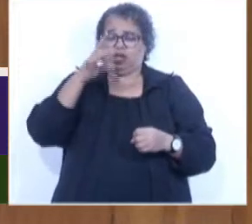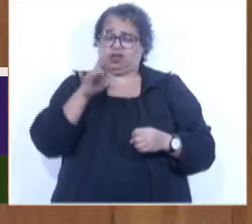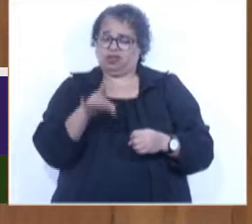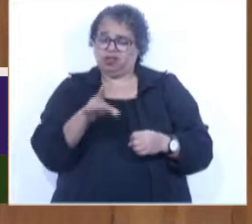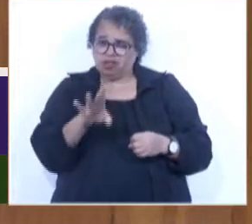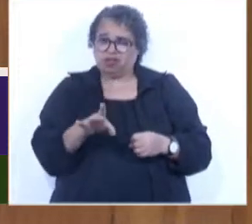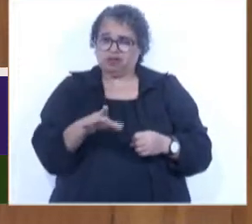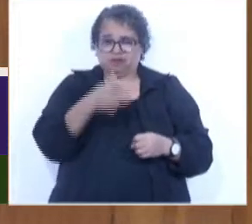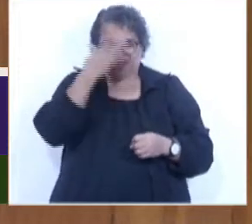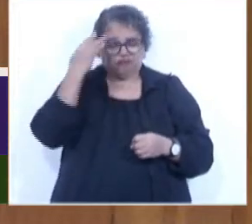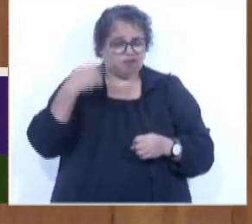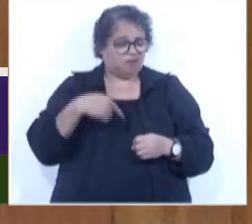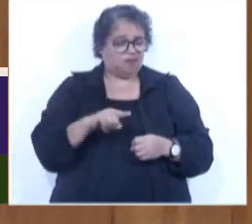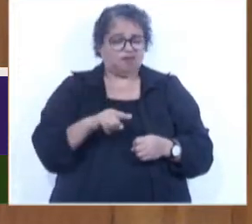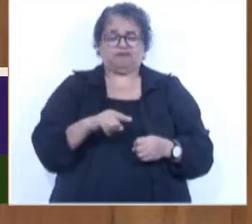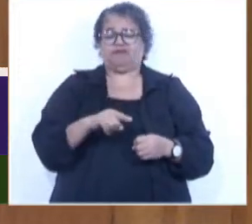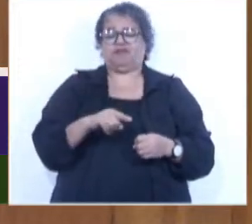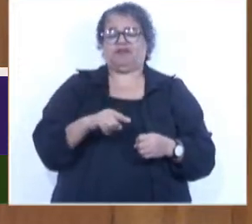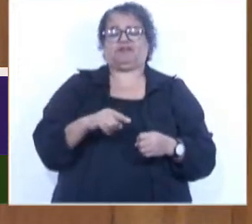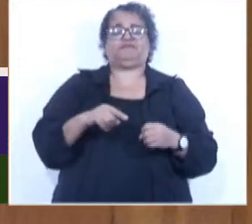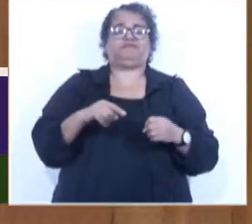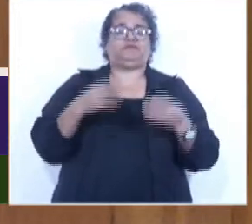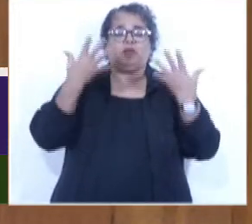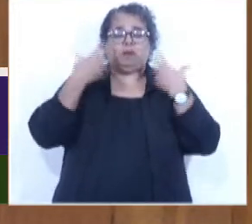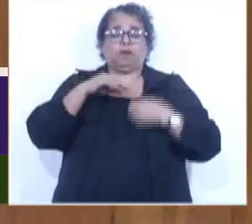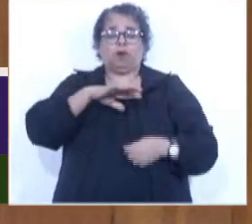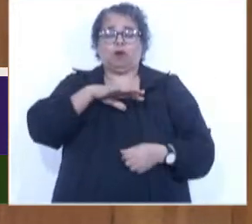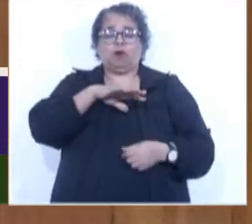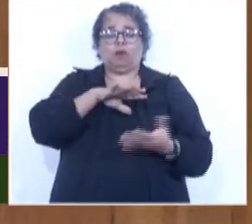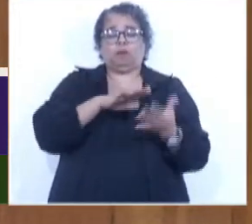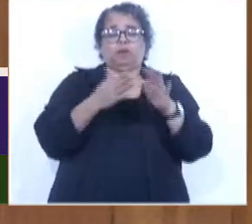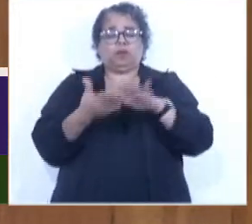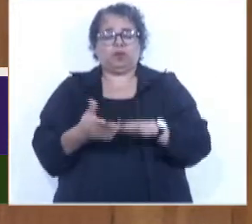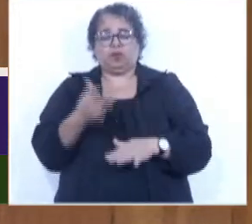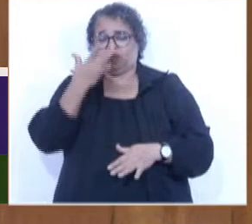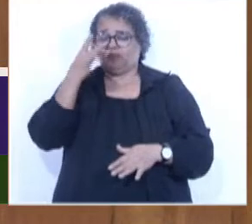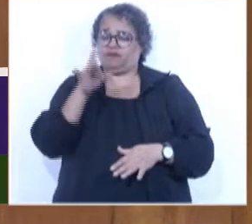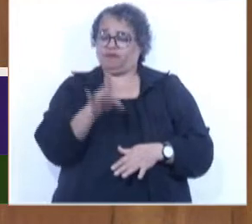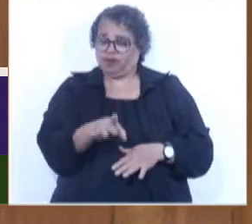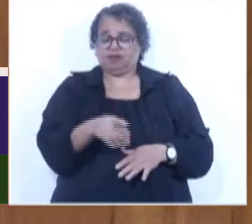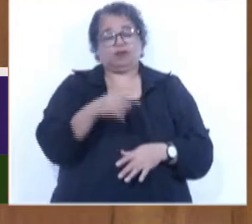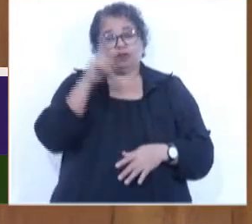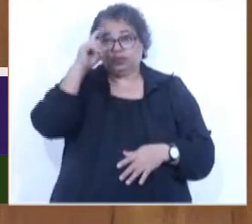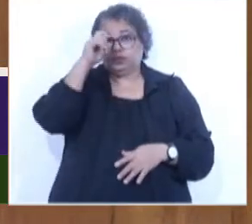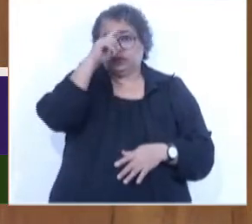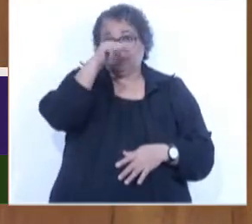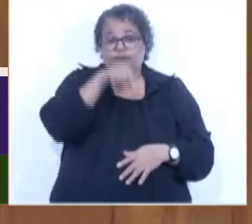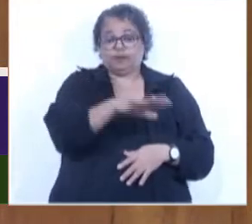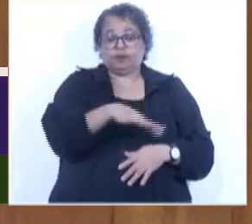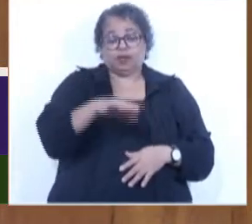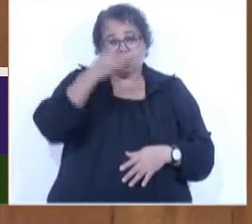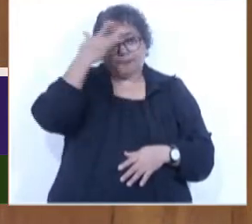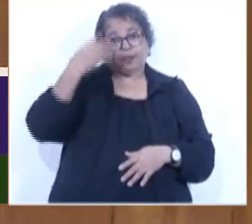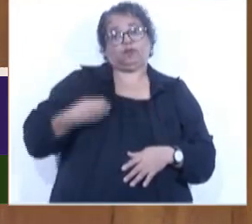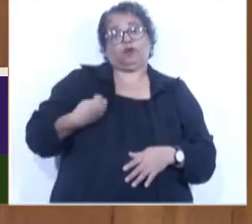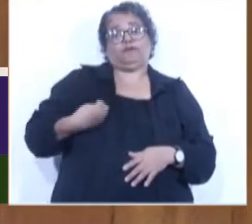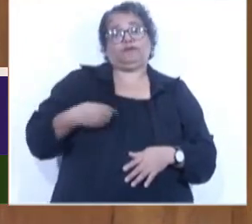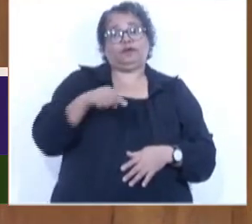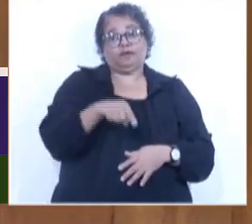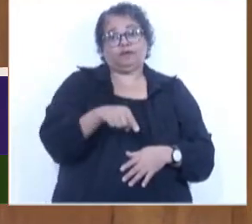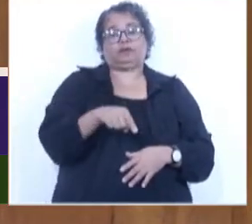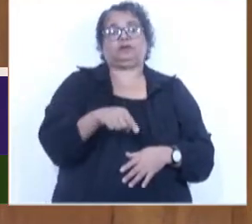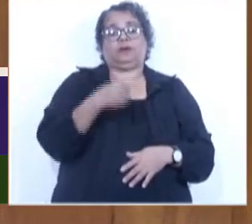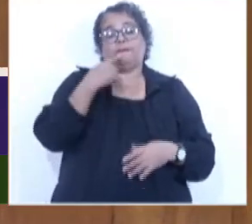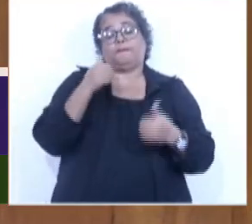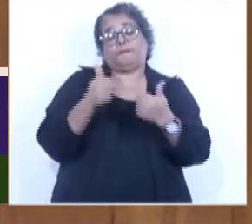joga vários animais mortos então é realmente uma situação muito complicada para os moradores que moram ao redor